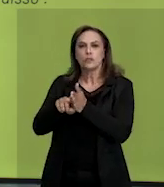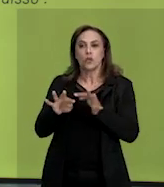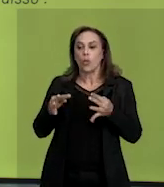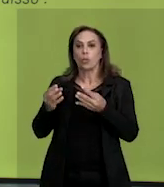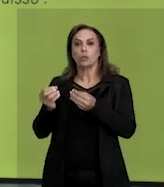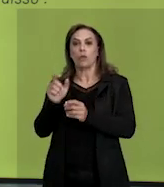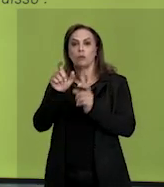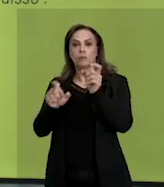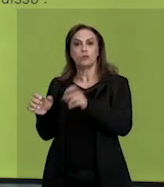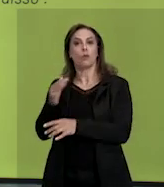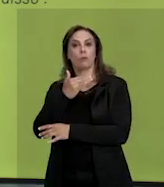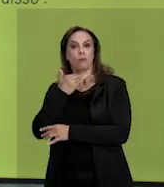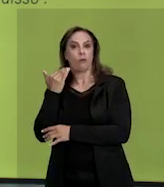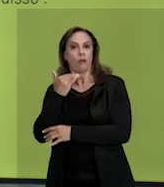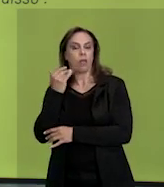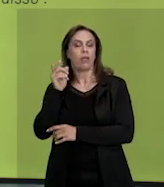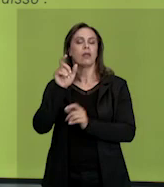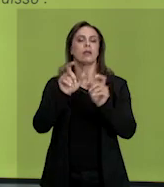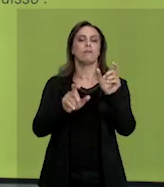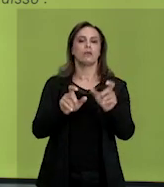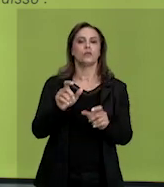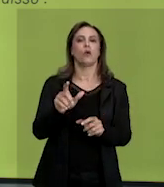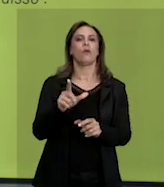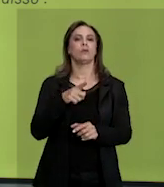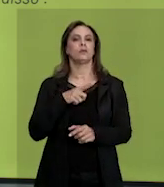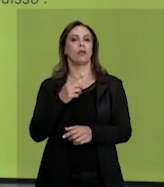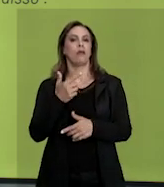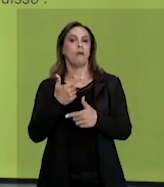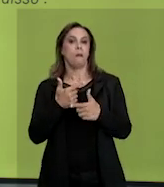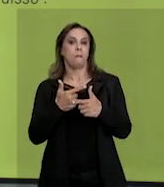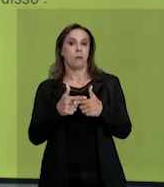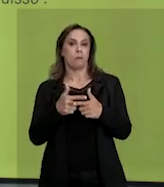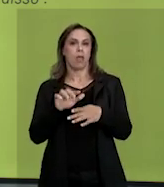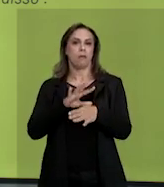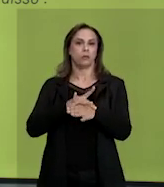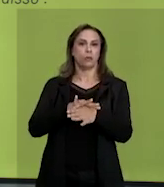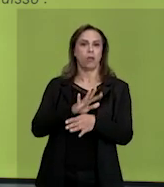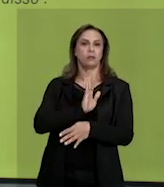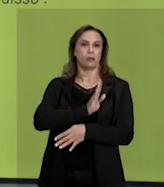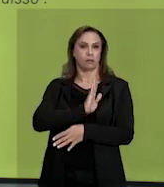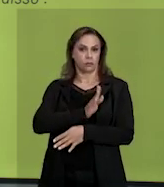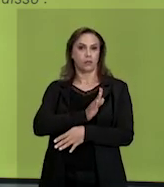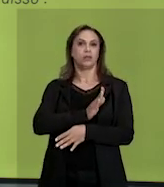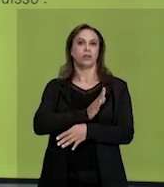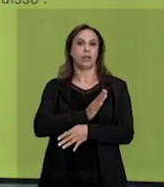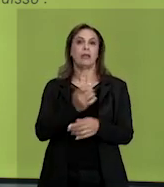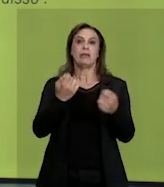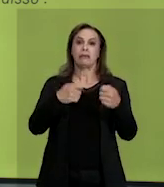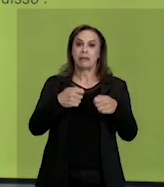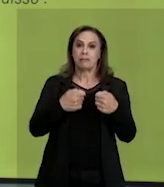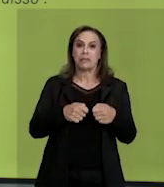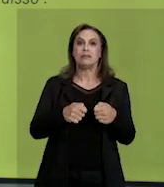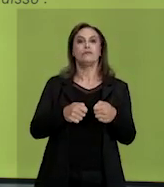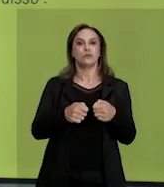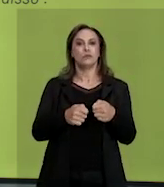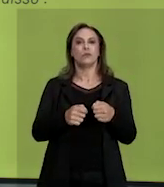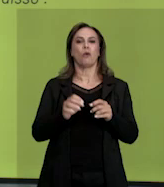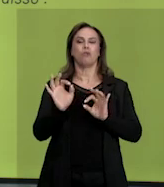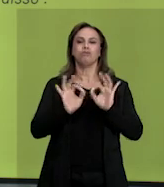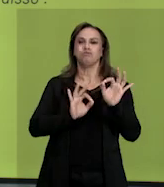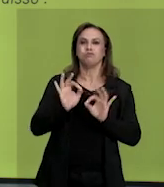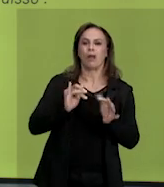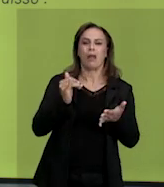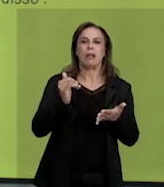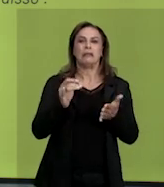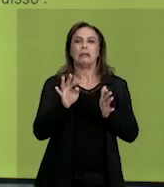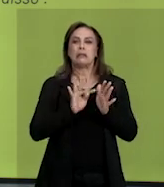tiveram problemas cardíacos ou neurológicos e que sejassem manobras de ressuscitação em até 72 horas depois